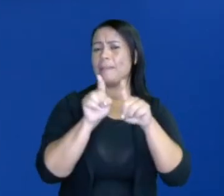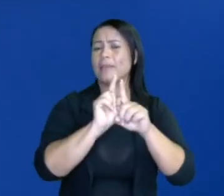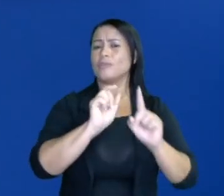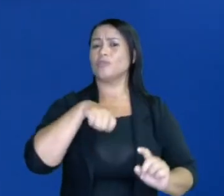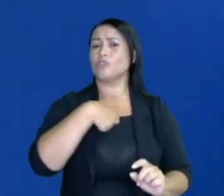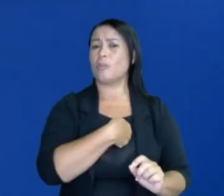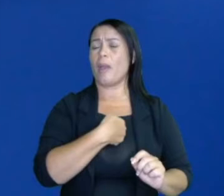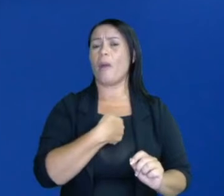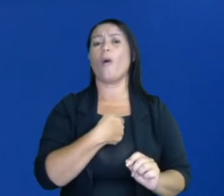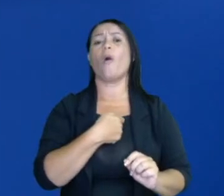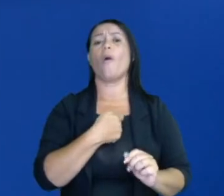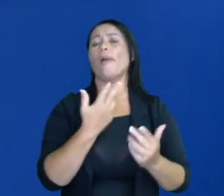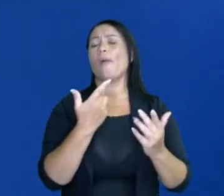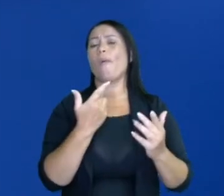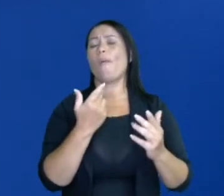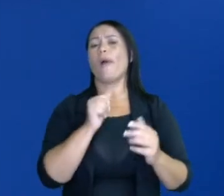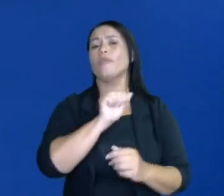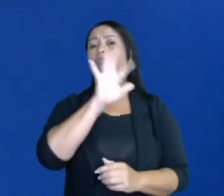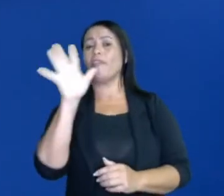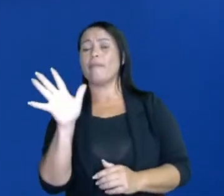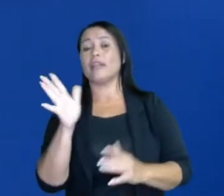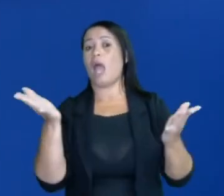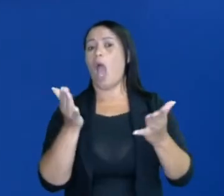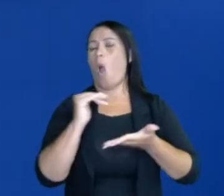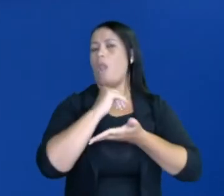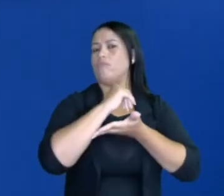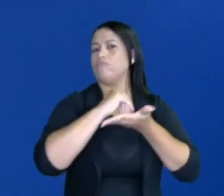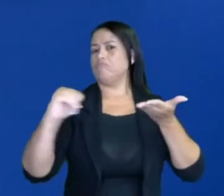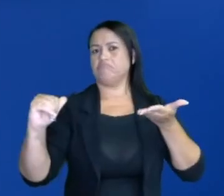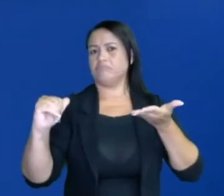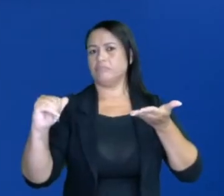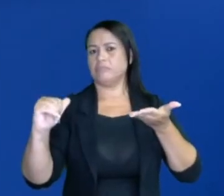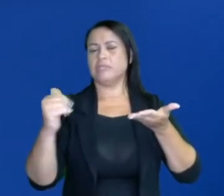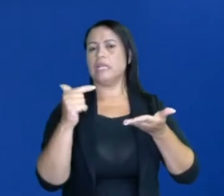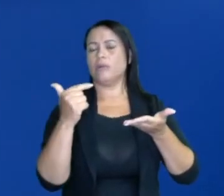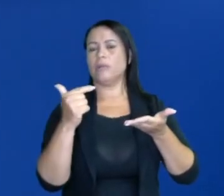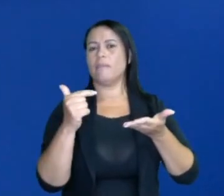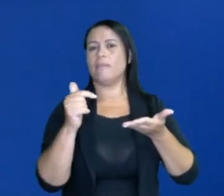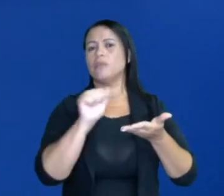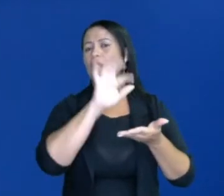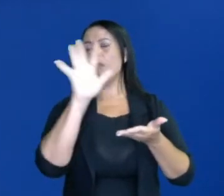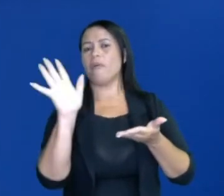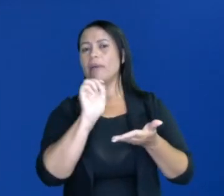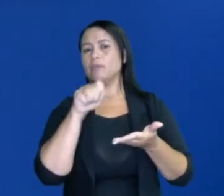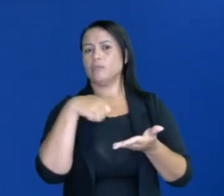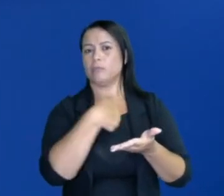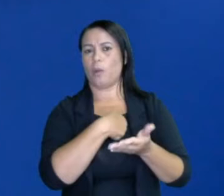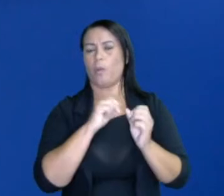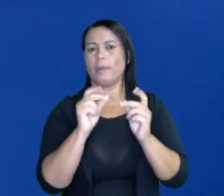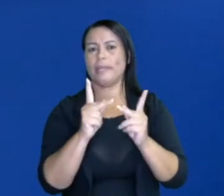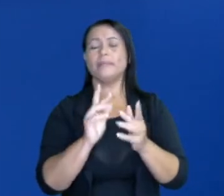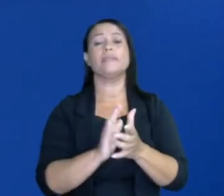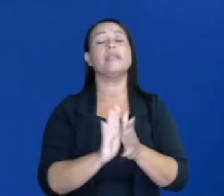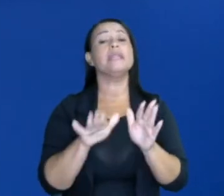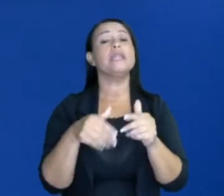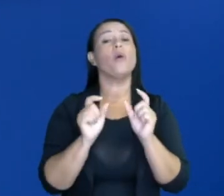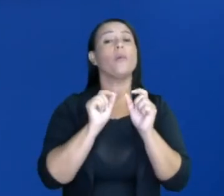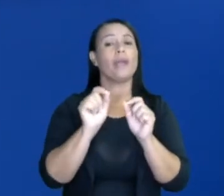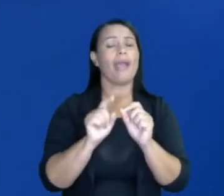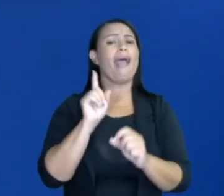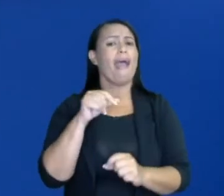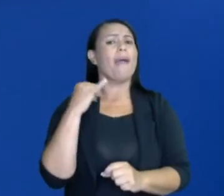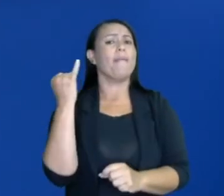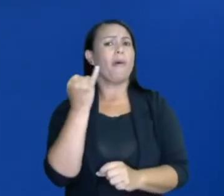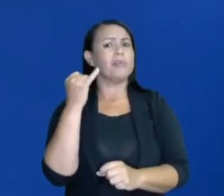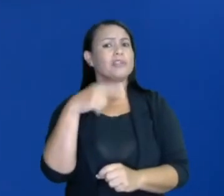alfabeto. Só que hoje eles não fazem mais parte, né, do alfabeto espanhol. Então, é